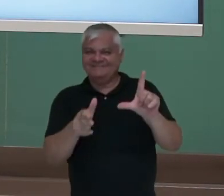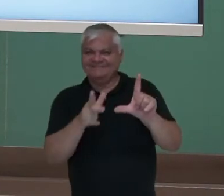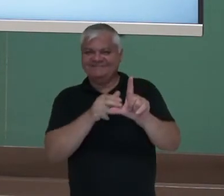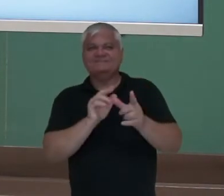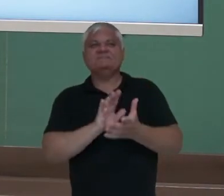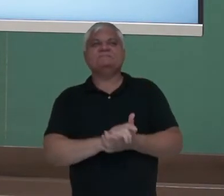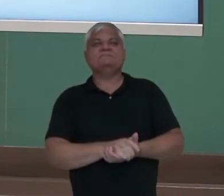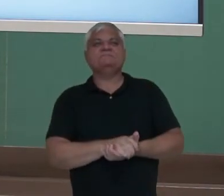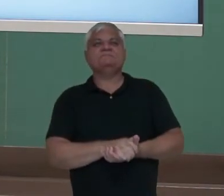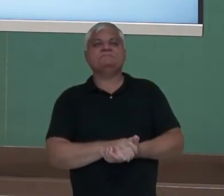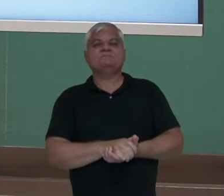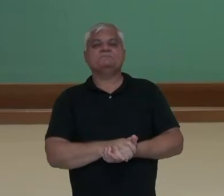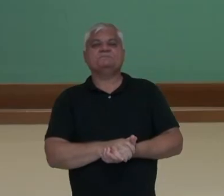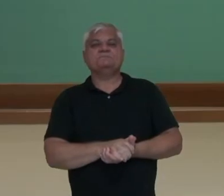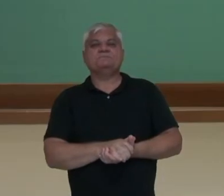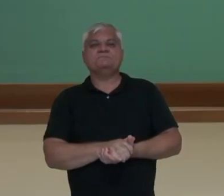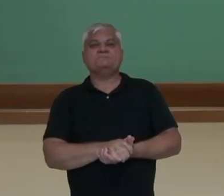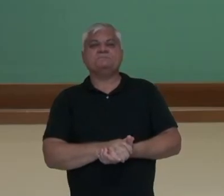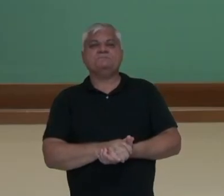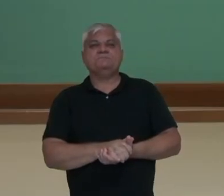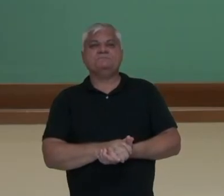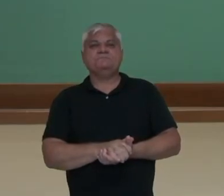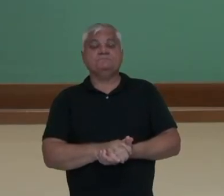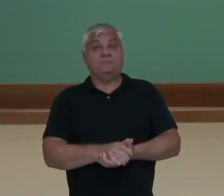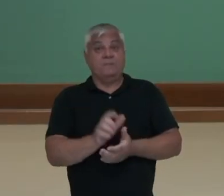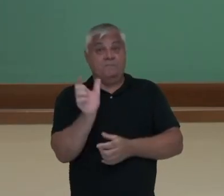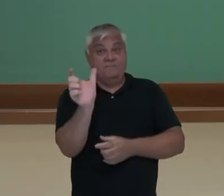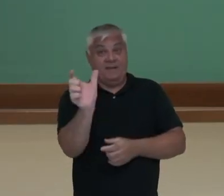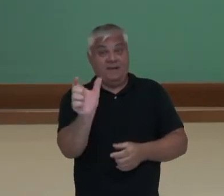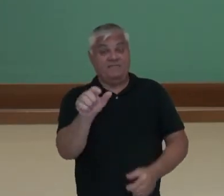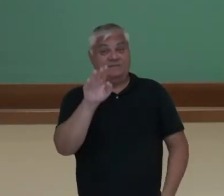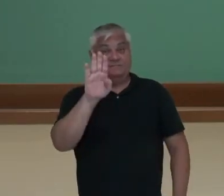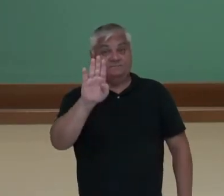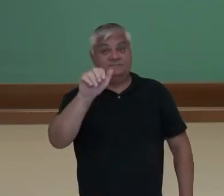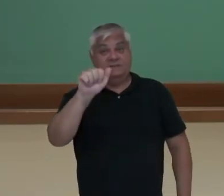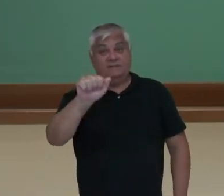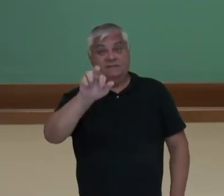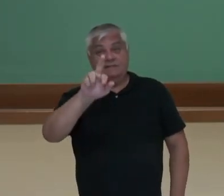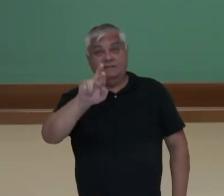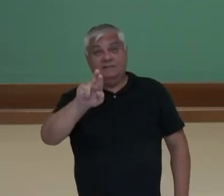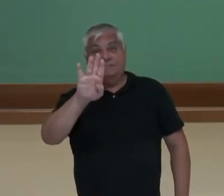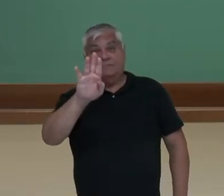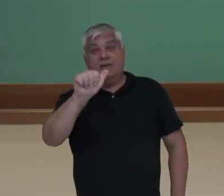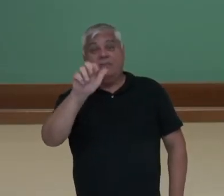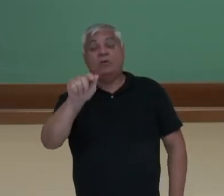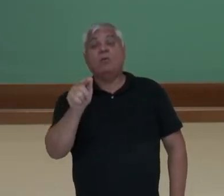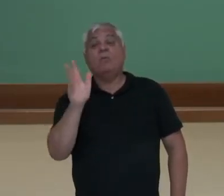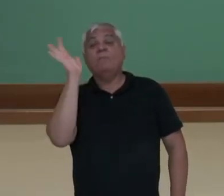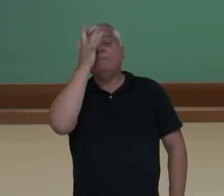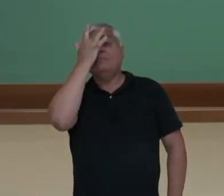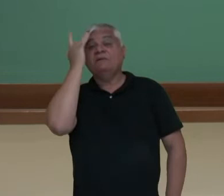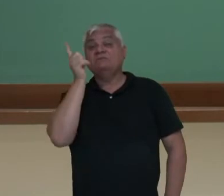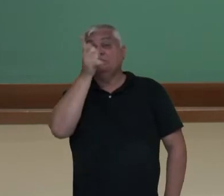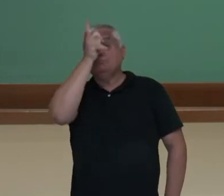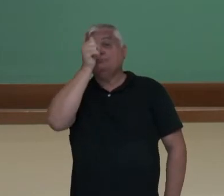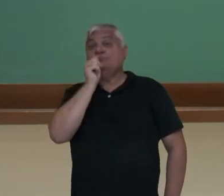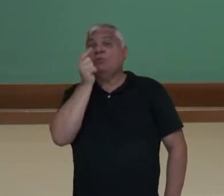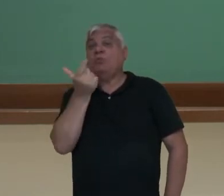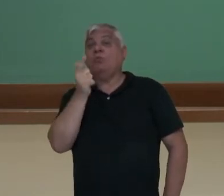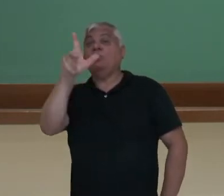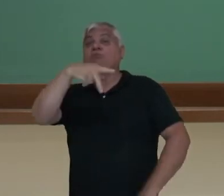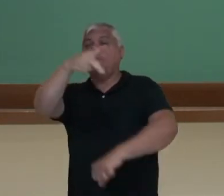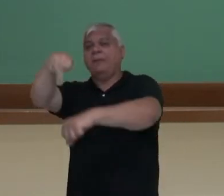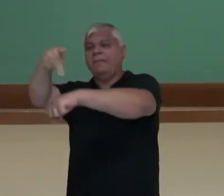né? Então, esse termo bárbaro, no início, utilizado para os povos estrangeiros, porque eles não tinham a